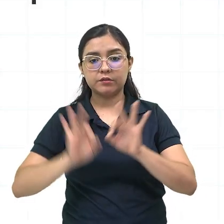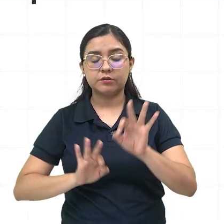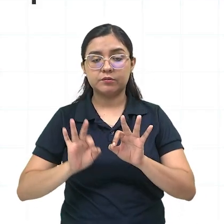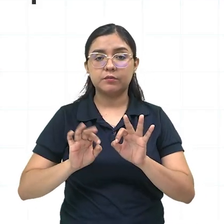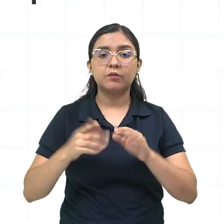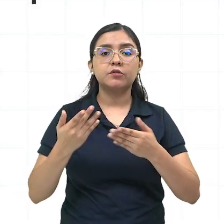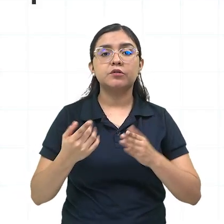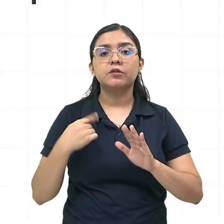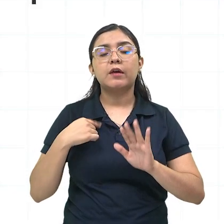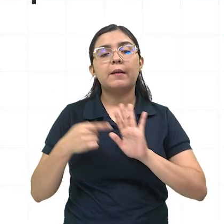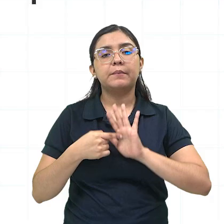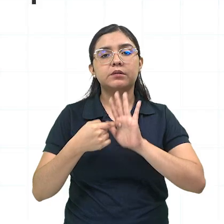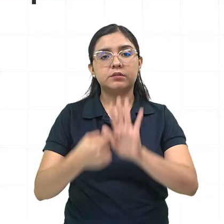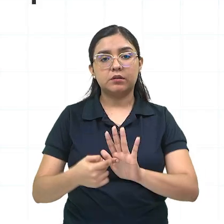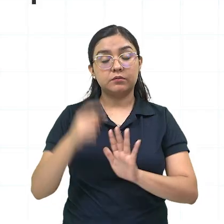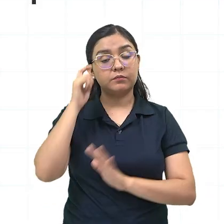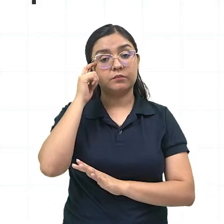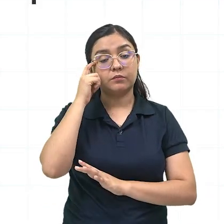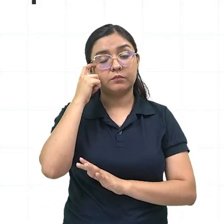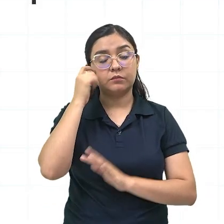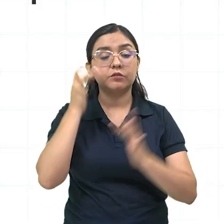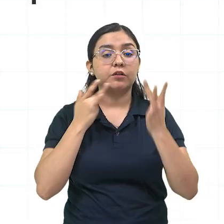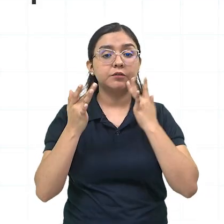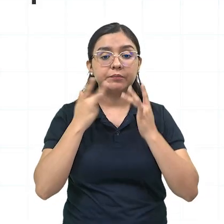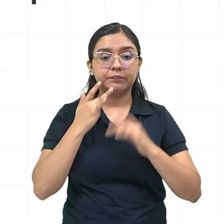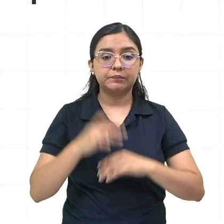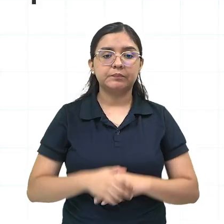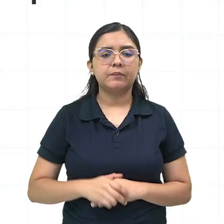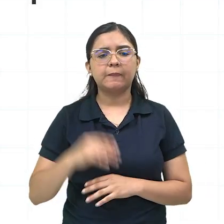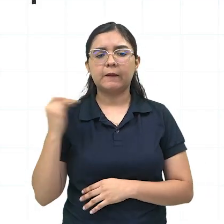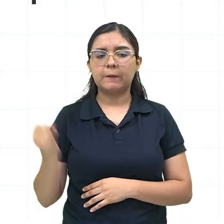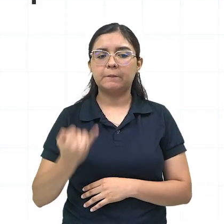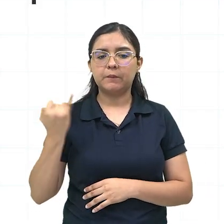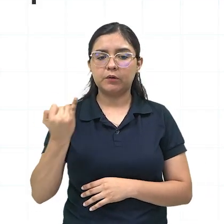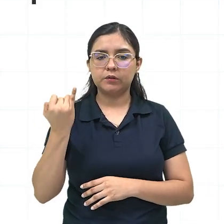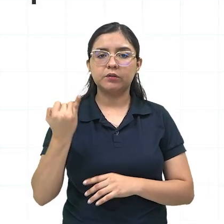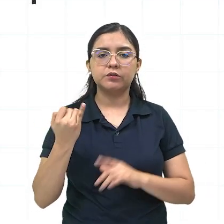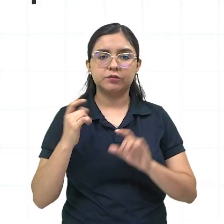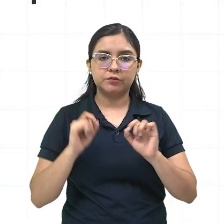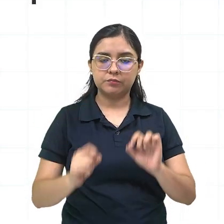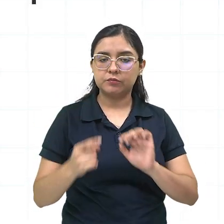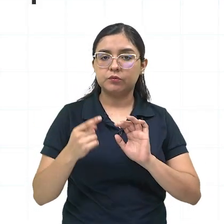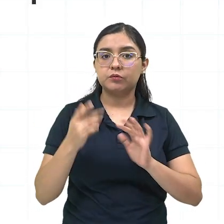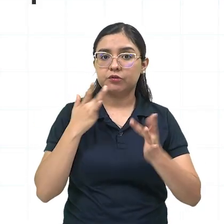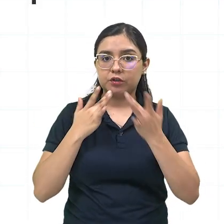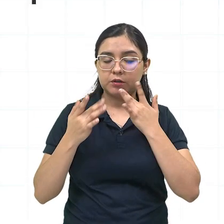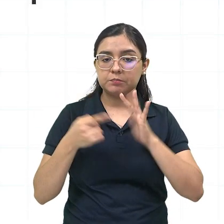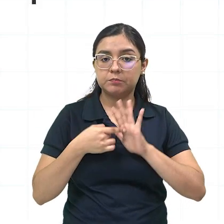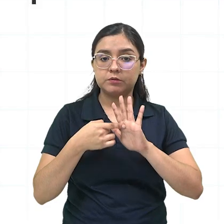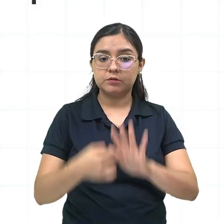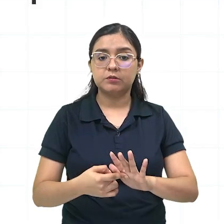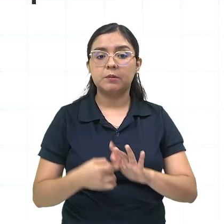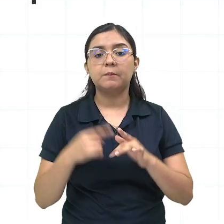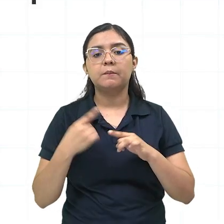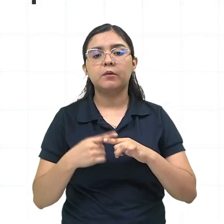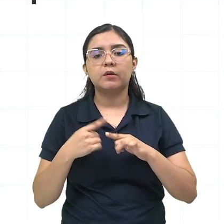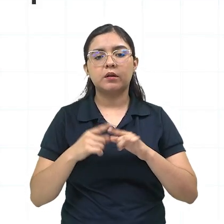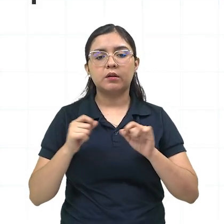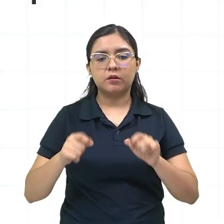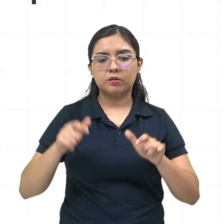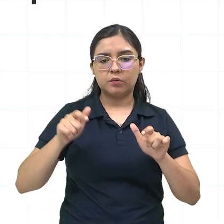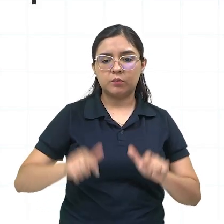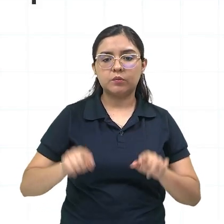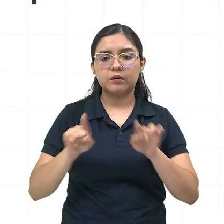dramáticas são encenadas. A cenografia é parte importante do espetáculo, pois ela ambienta